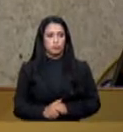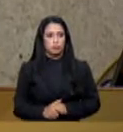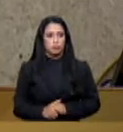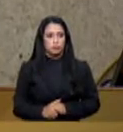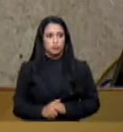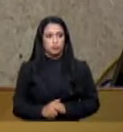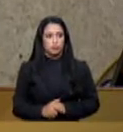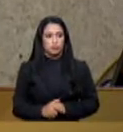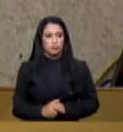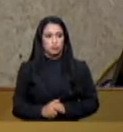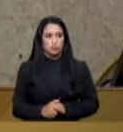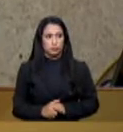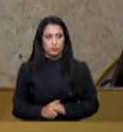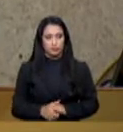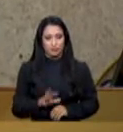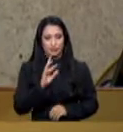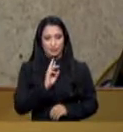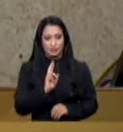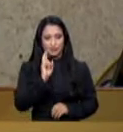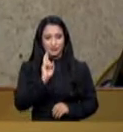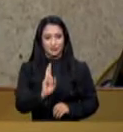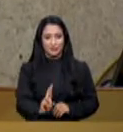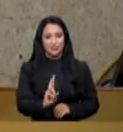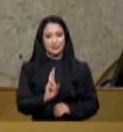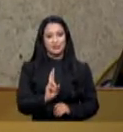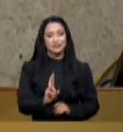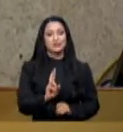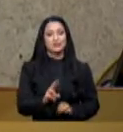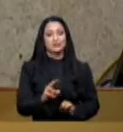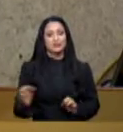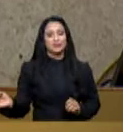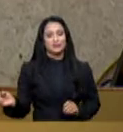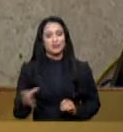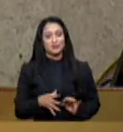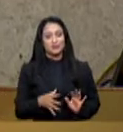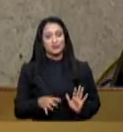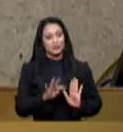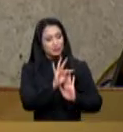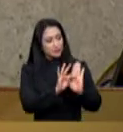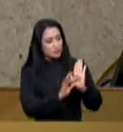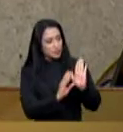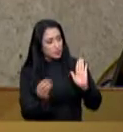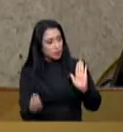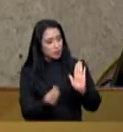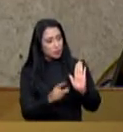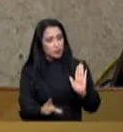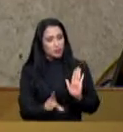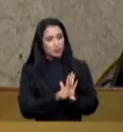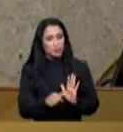a demonstrar, a solução desenhada pelas novas redações aos dispositivos da Lei